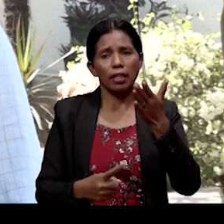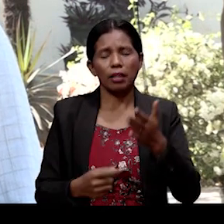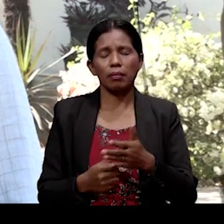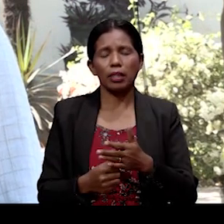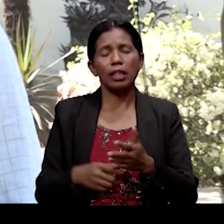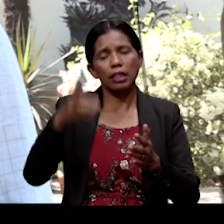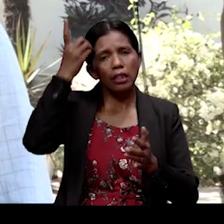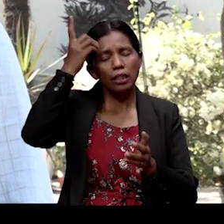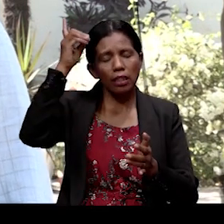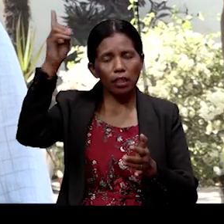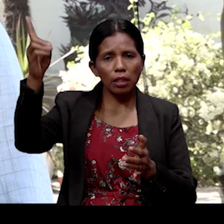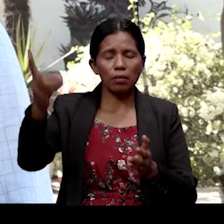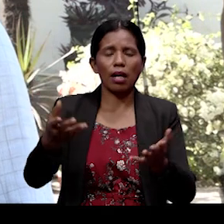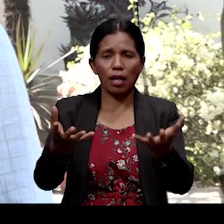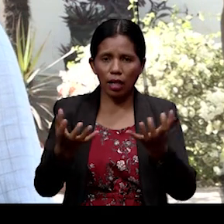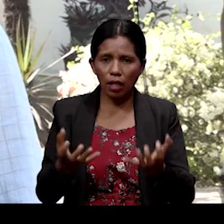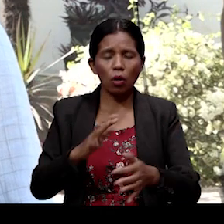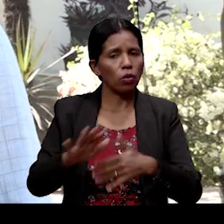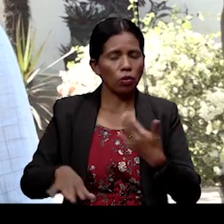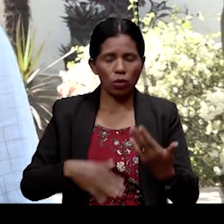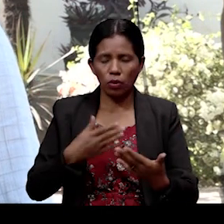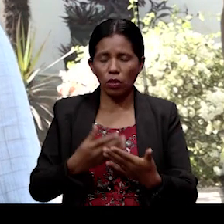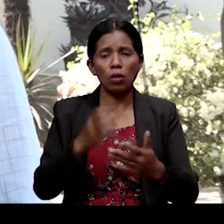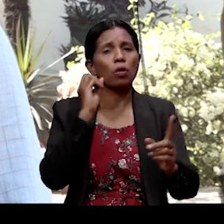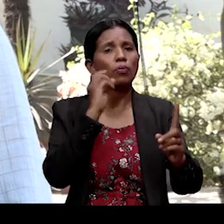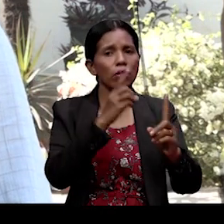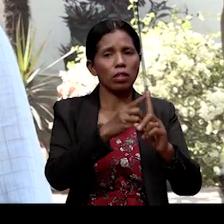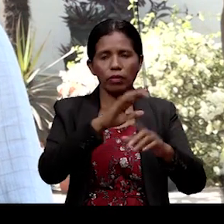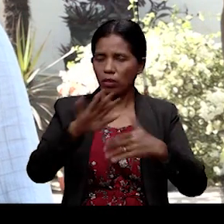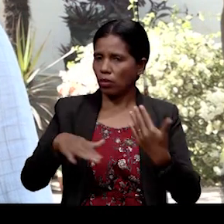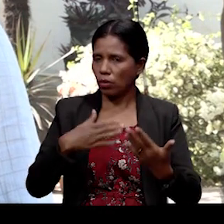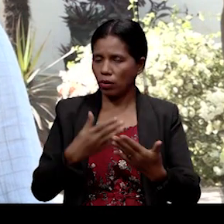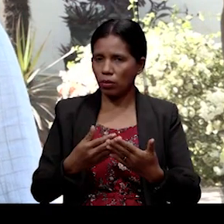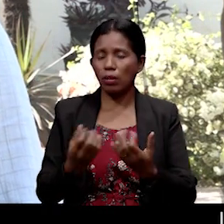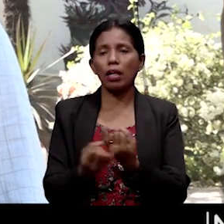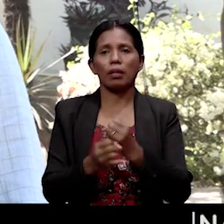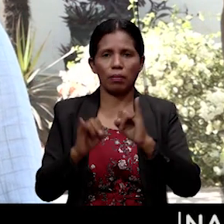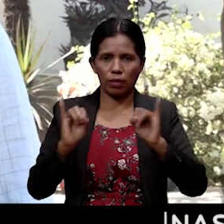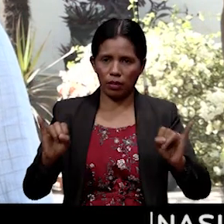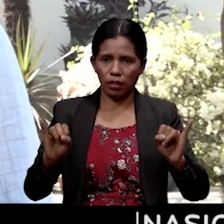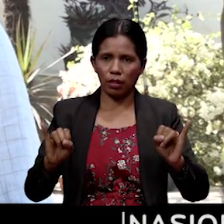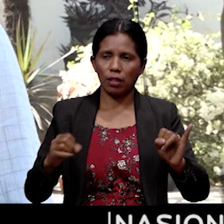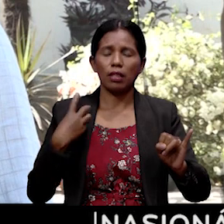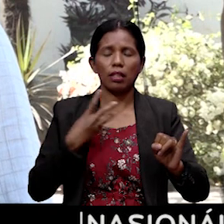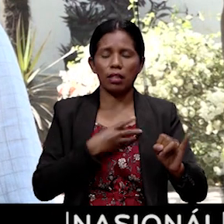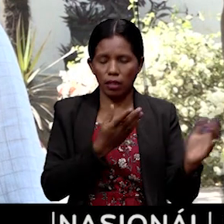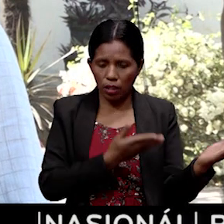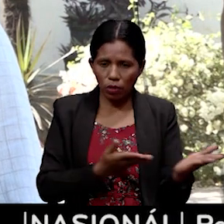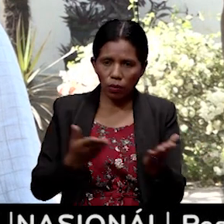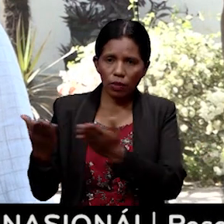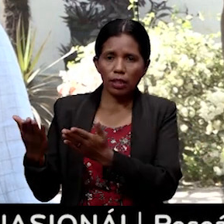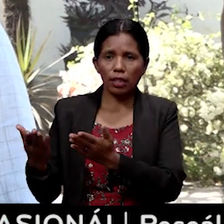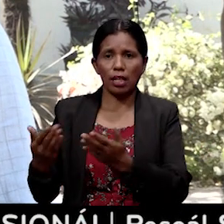Mehisira, Hakarak Sira, Objetivo Sira, Ukunrasika Anian, devemos que Italori e Itenia